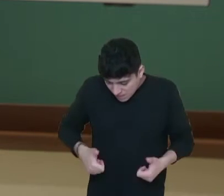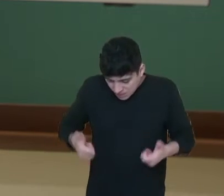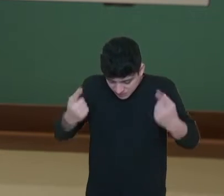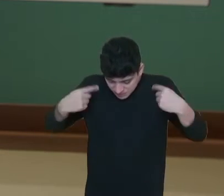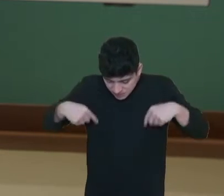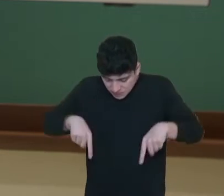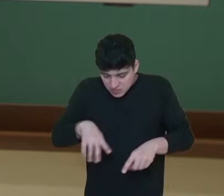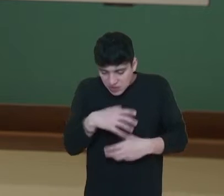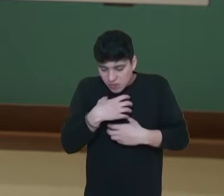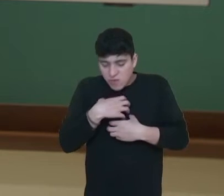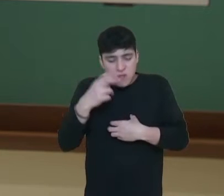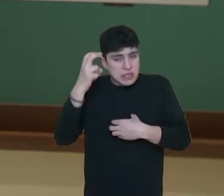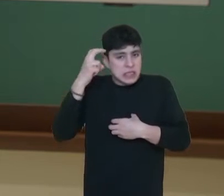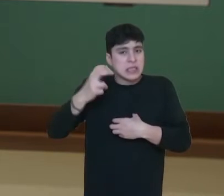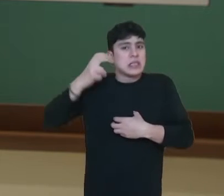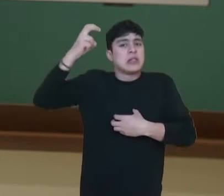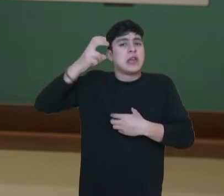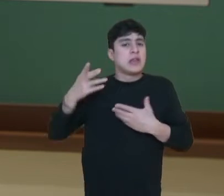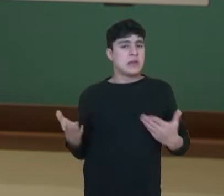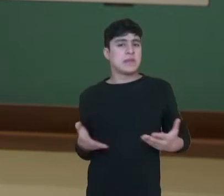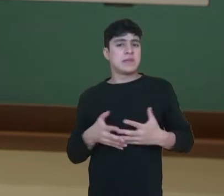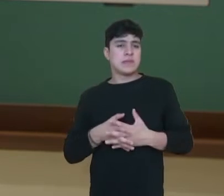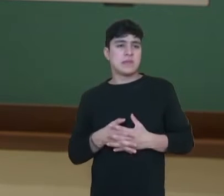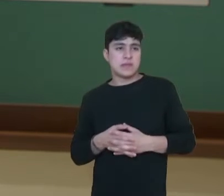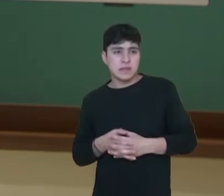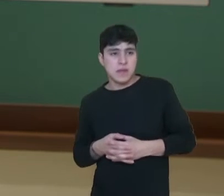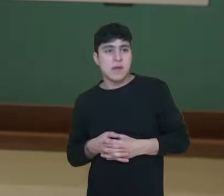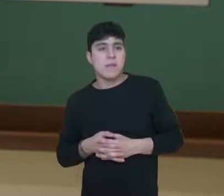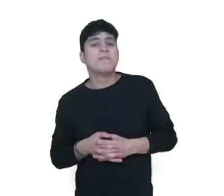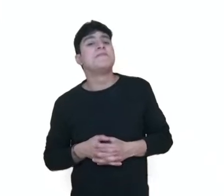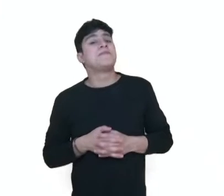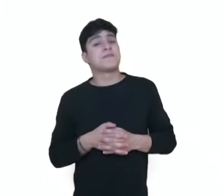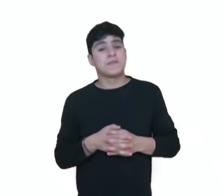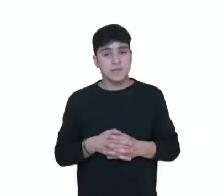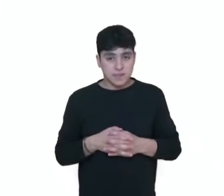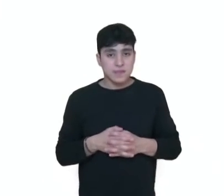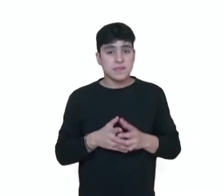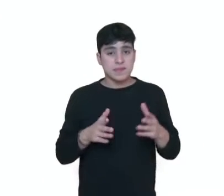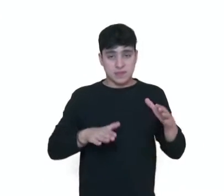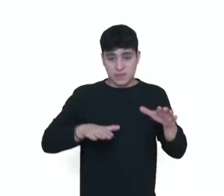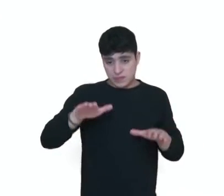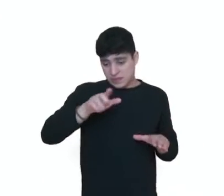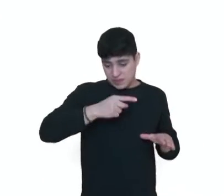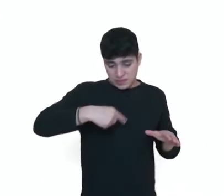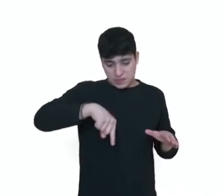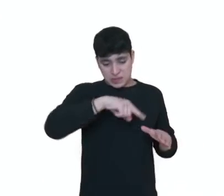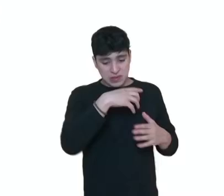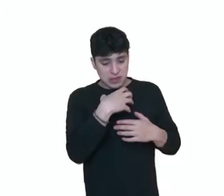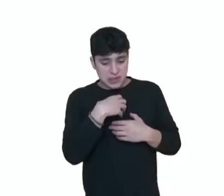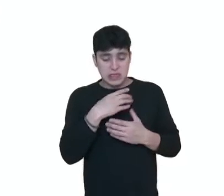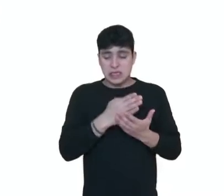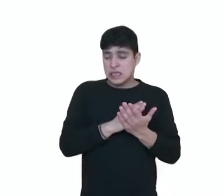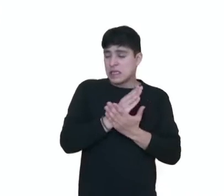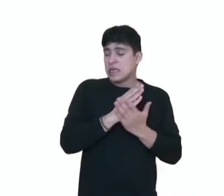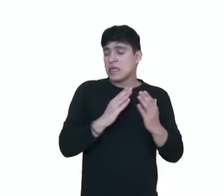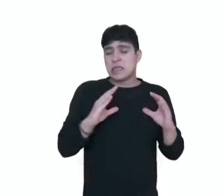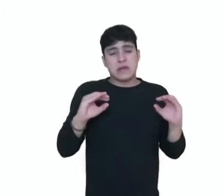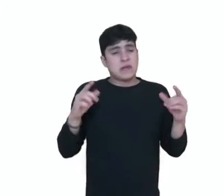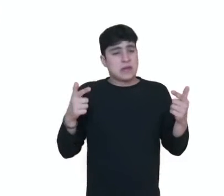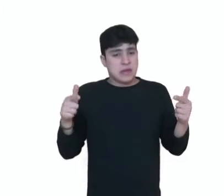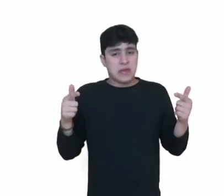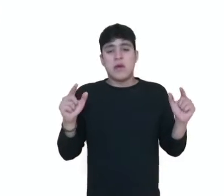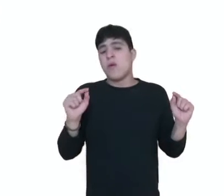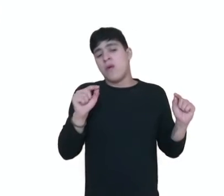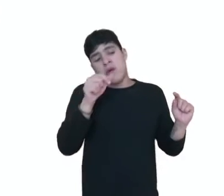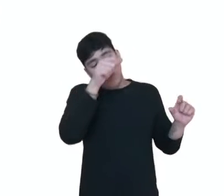tipo de inteligência, por exemplo? Apesar de muitas vezes nos sentirmos desconfortáveis, Ser avaliado é um